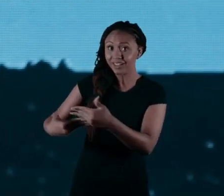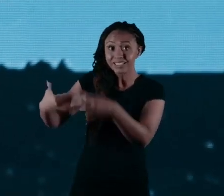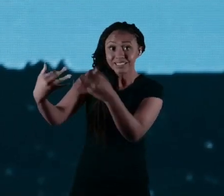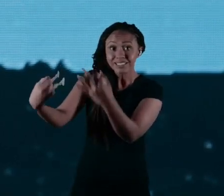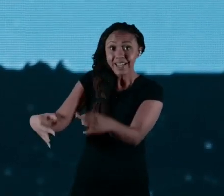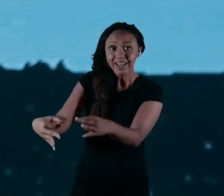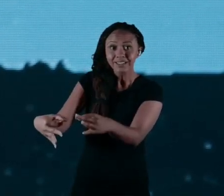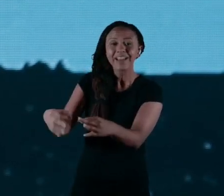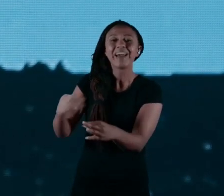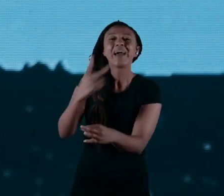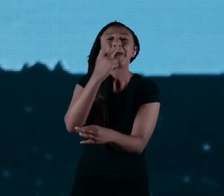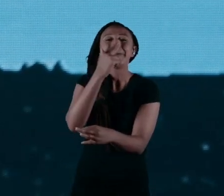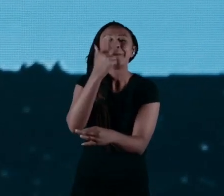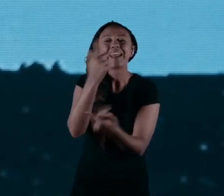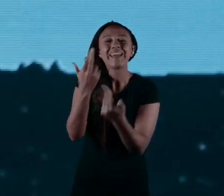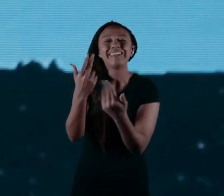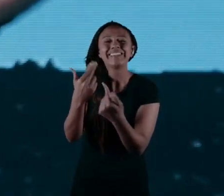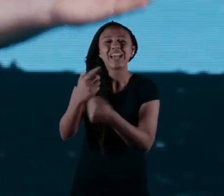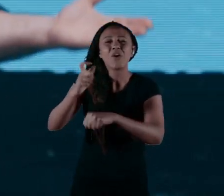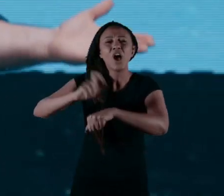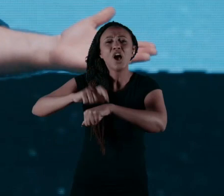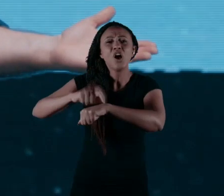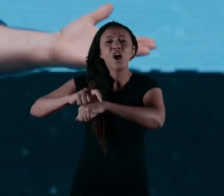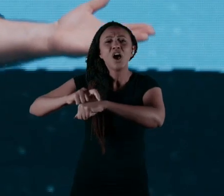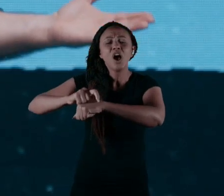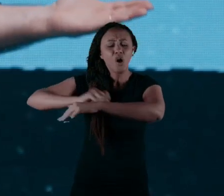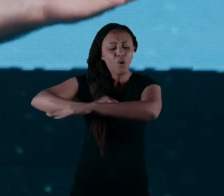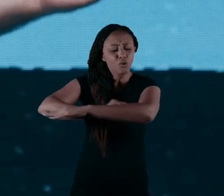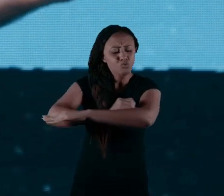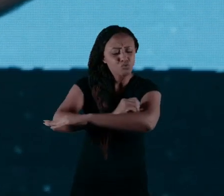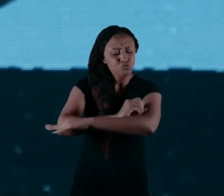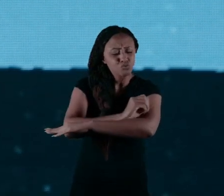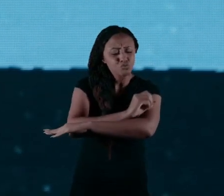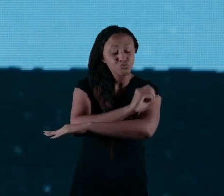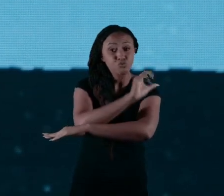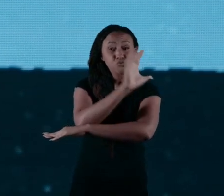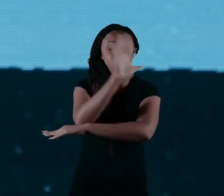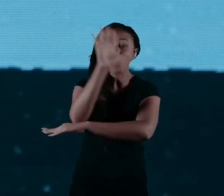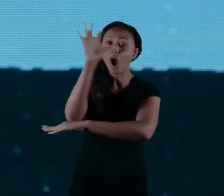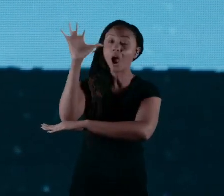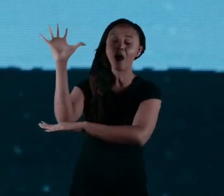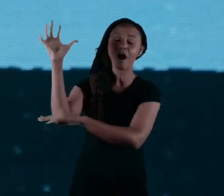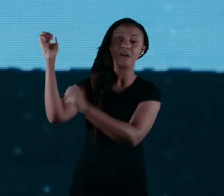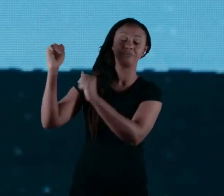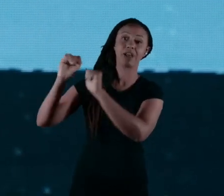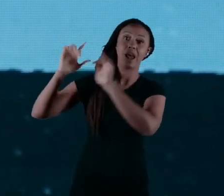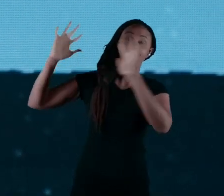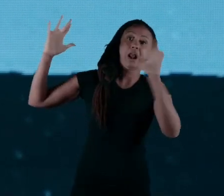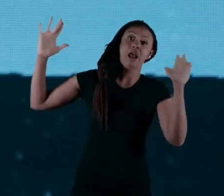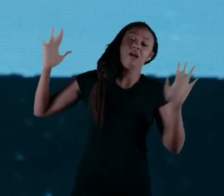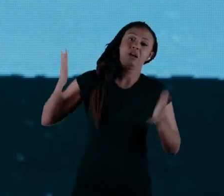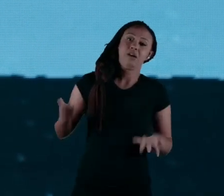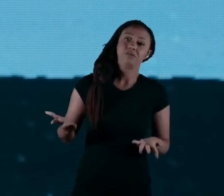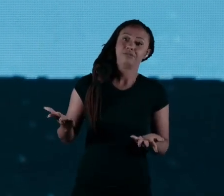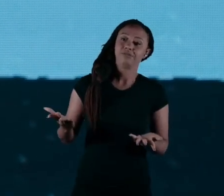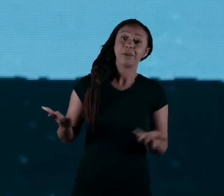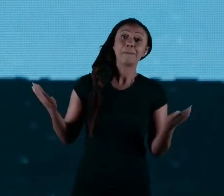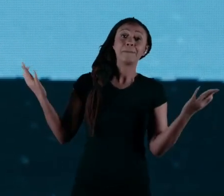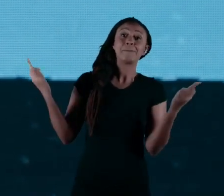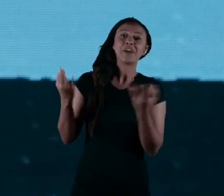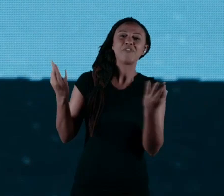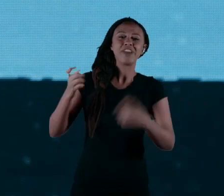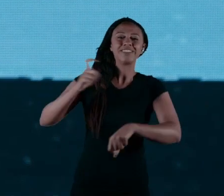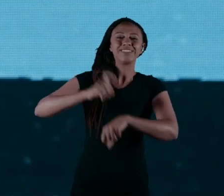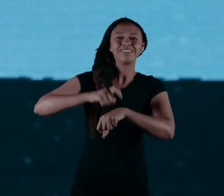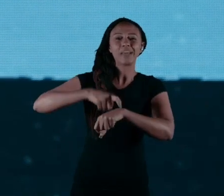mais e mais até ser dia perfeito. É literalmente o sol que nasce e vai subindo a pino até chegar o dia perfeito, que é